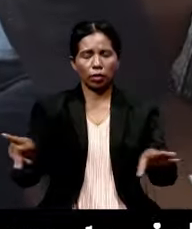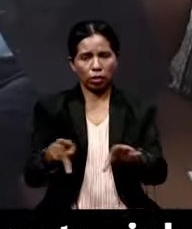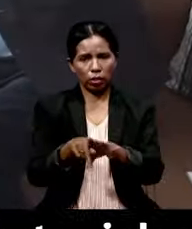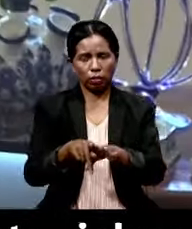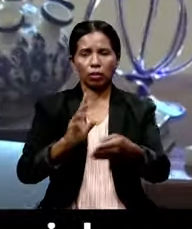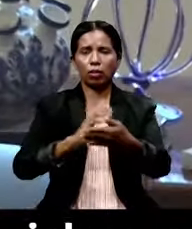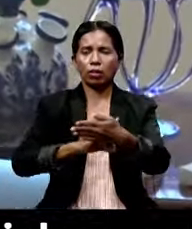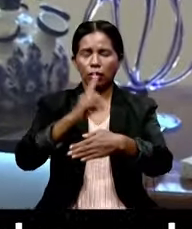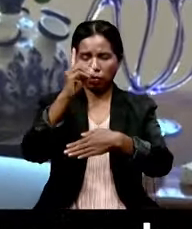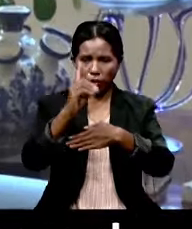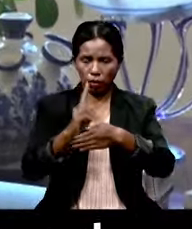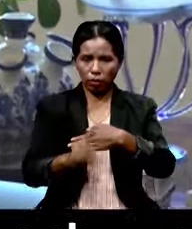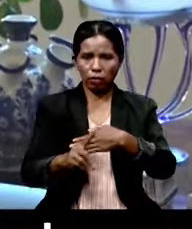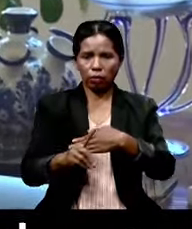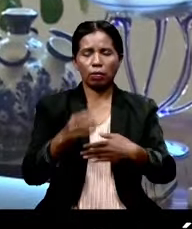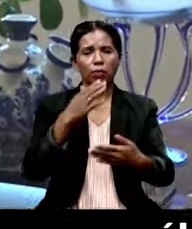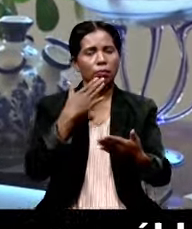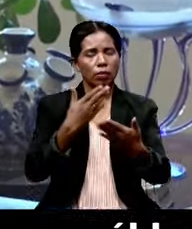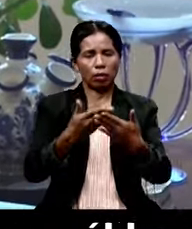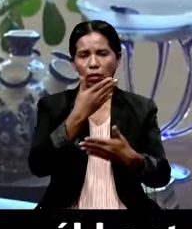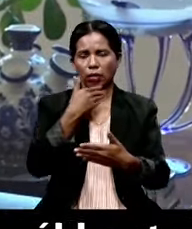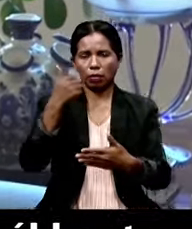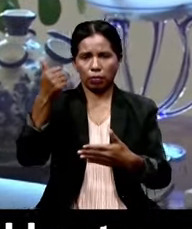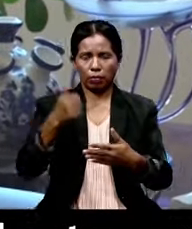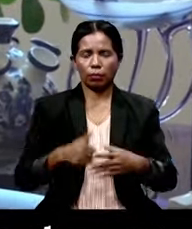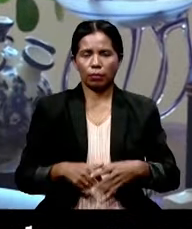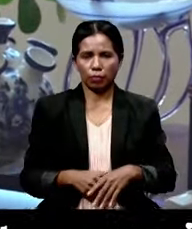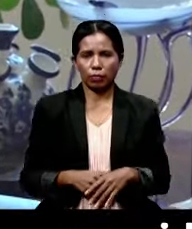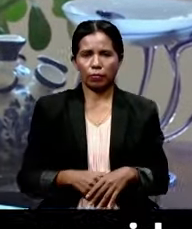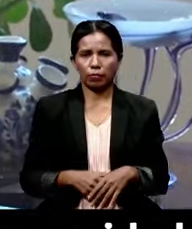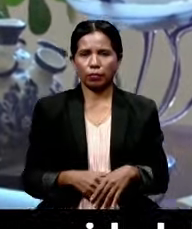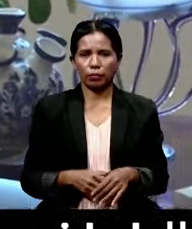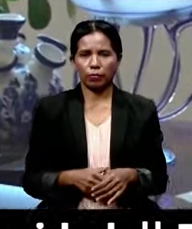ia desenvolvimento ida nebe dia clio. Matheus Romário, Adair Ximenes, Gemen.